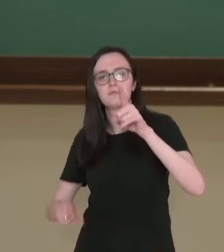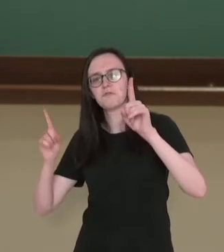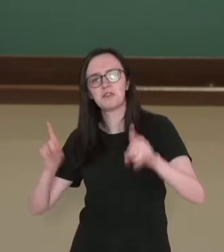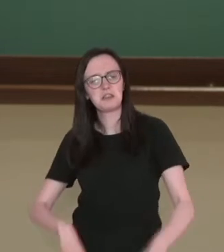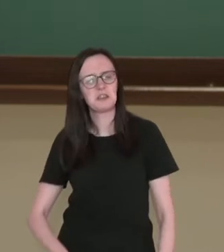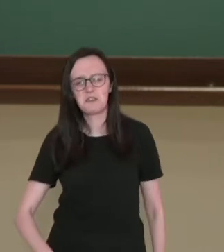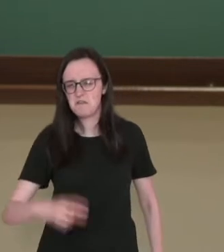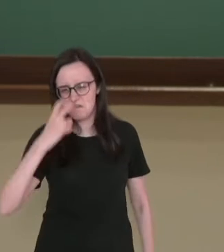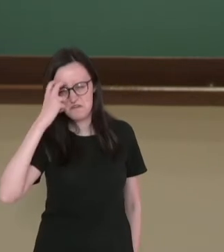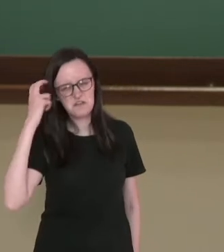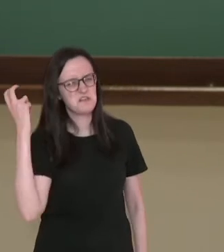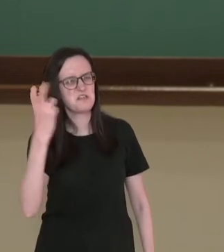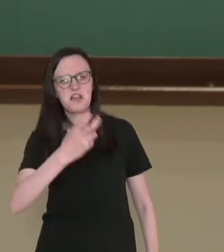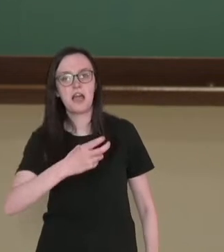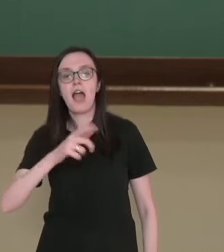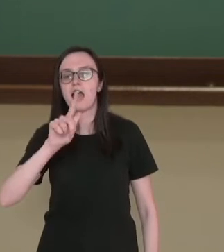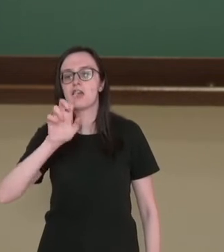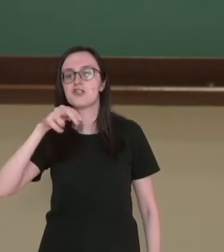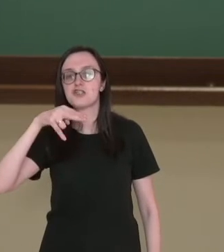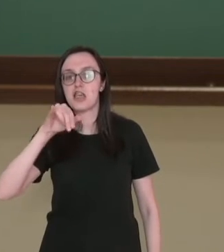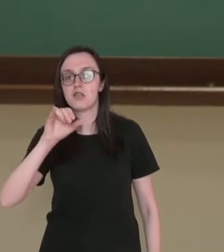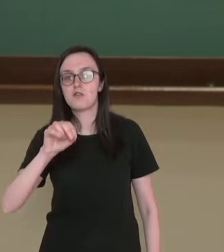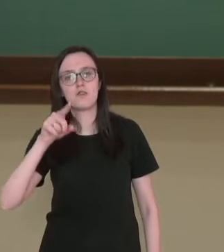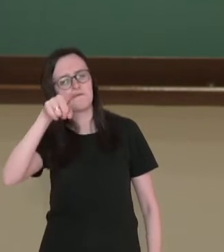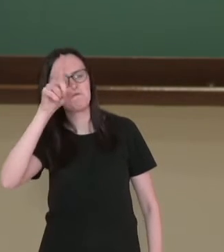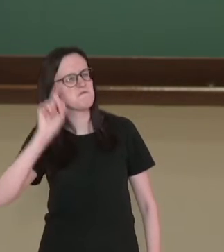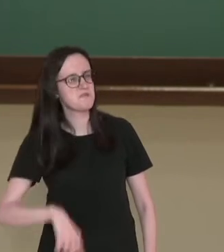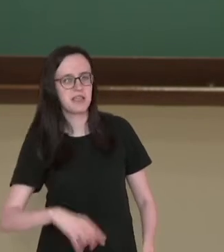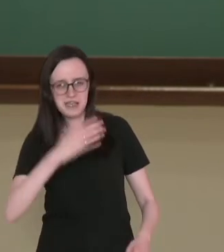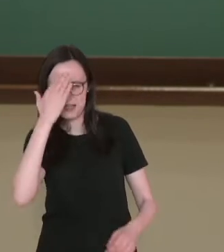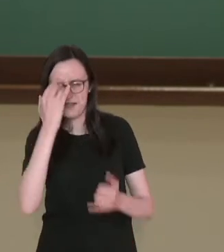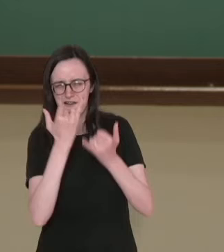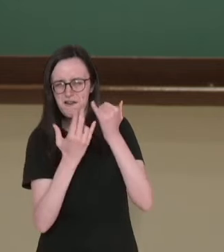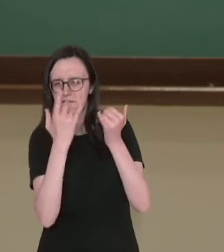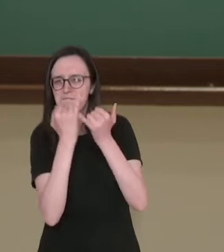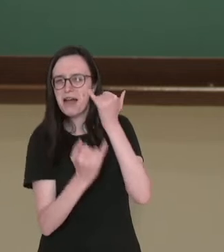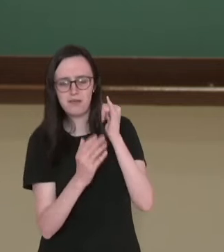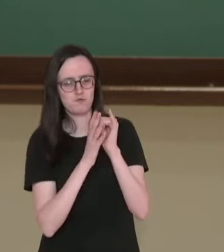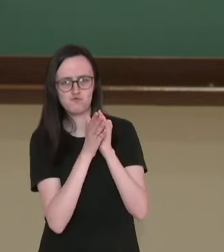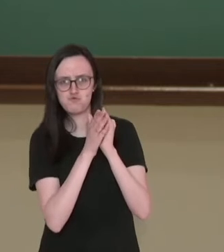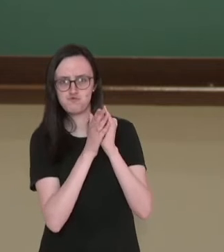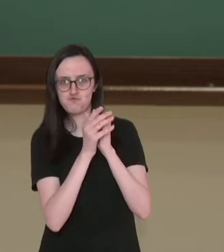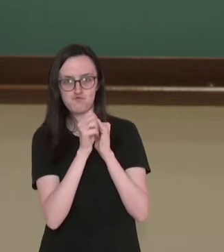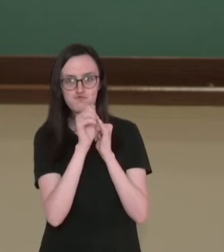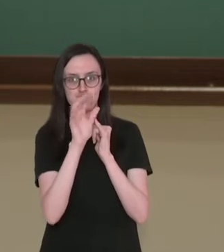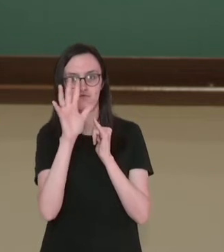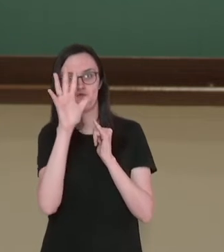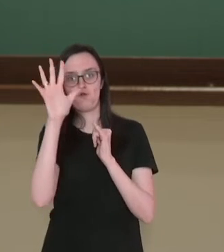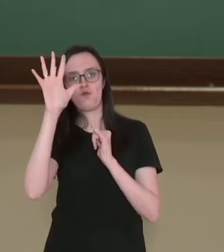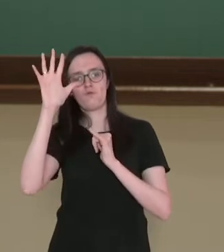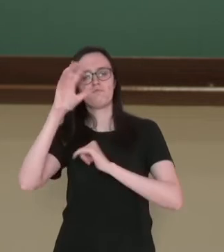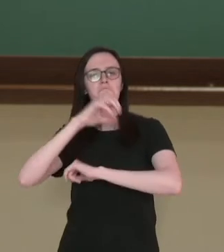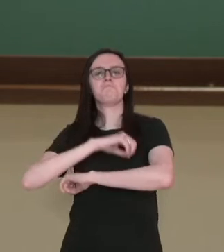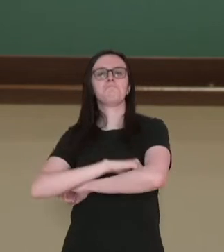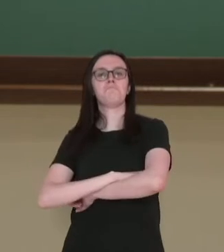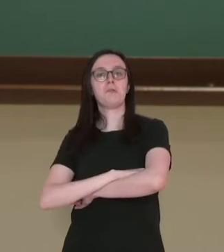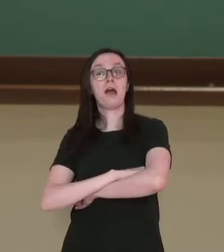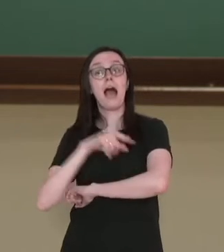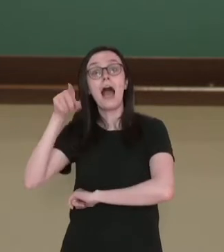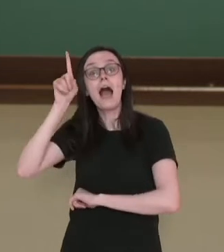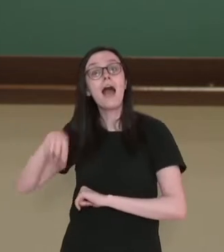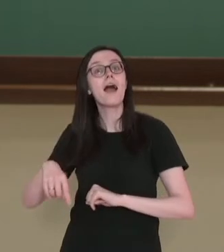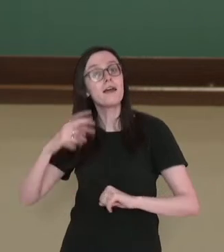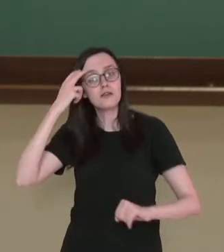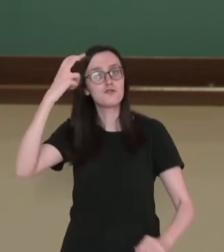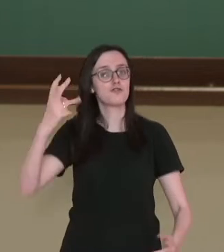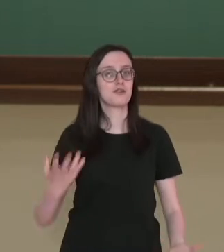gênio. Gênio? Sim, você é um gênio. É uma comparação o quê? Implícita. Então, ela é